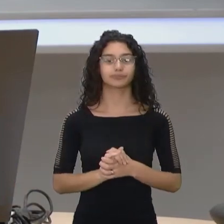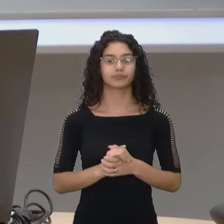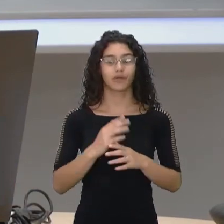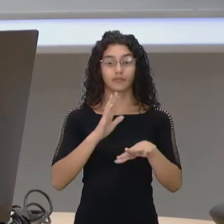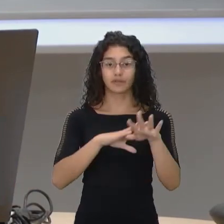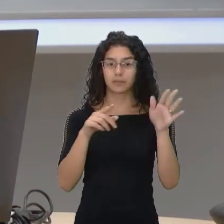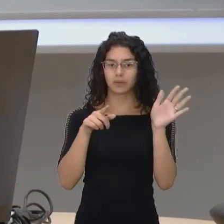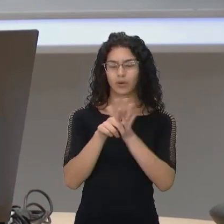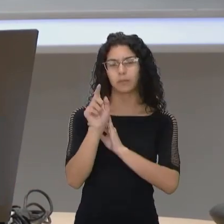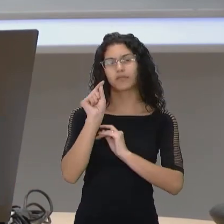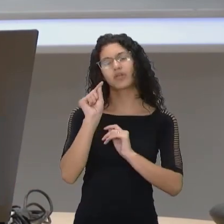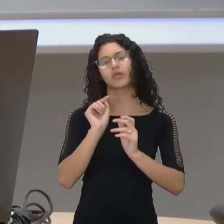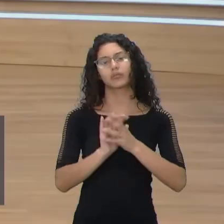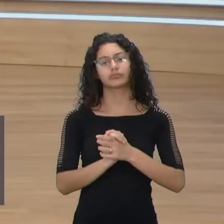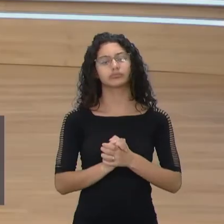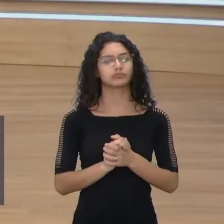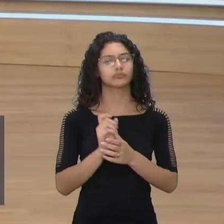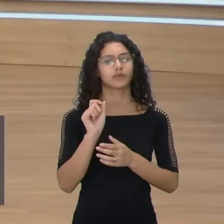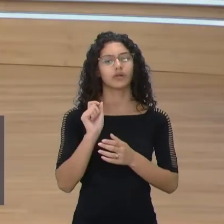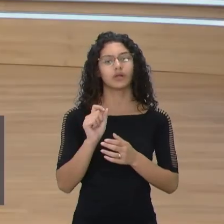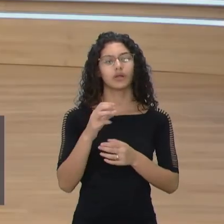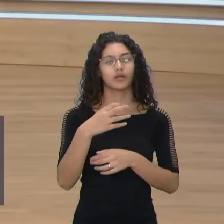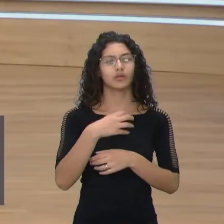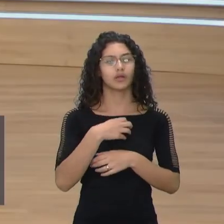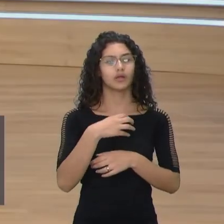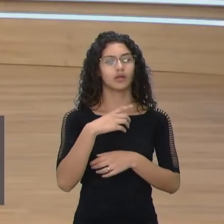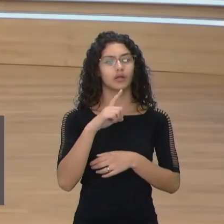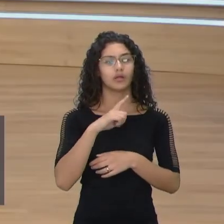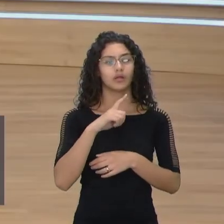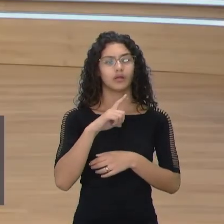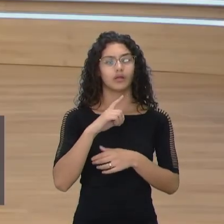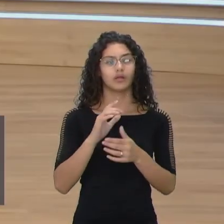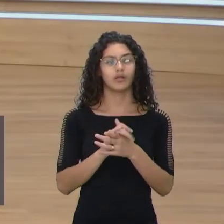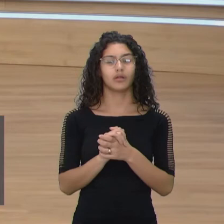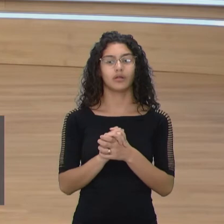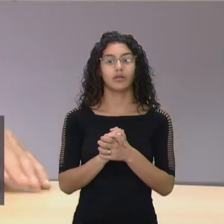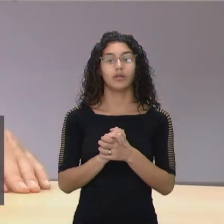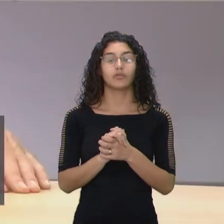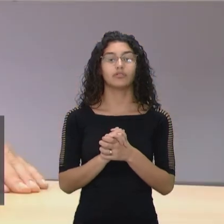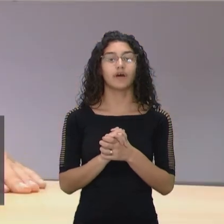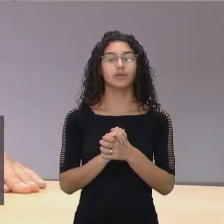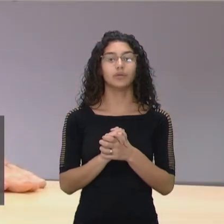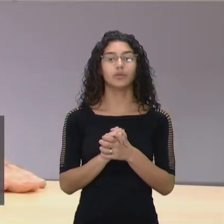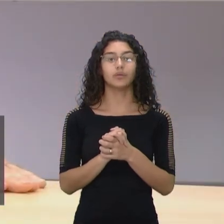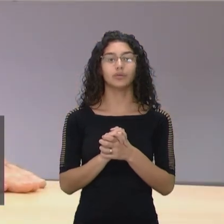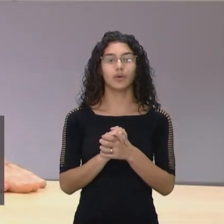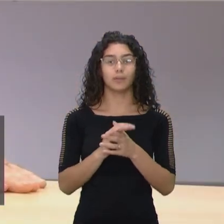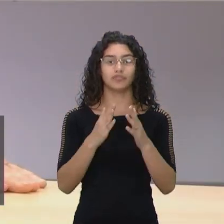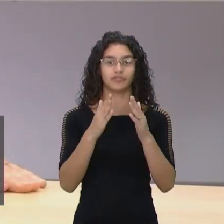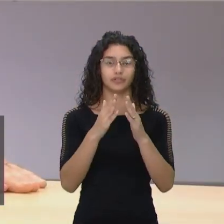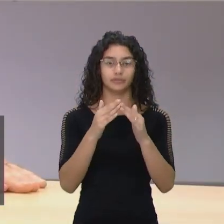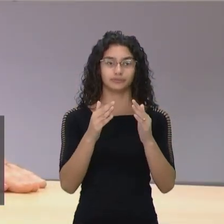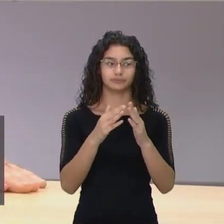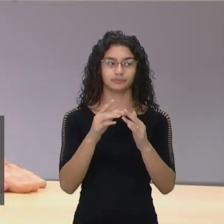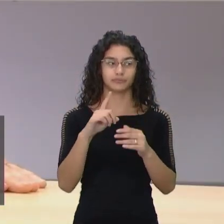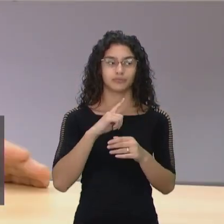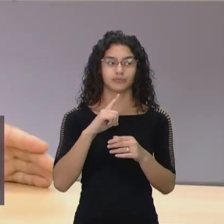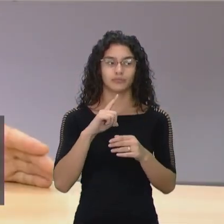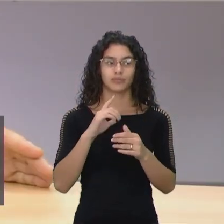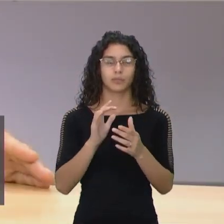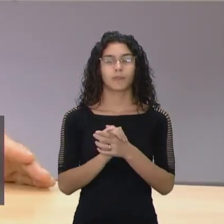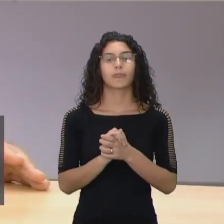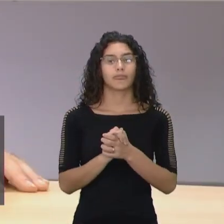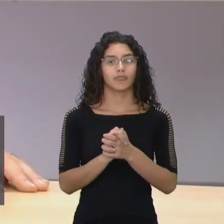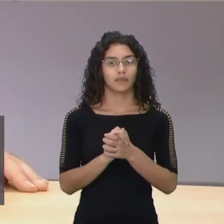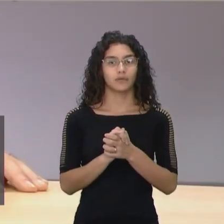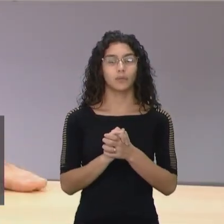essa pergunta para você, meu amigo. O que esses casos têm em comum, hein? O que esses casos têm em comum? Eu